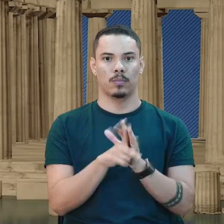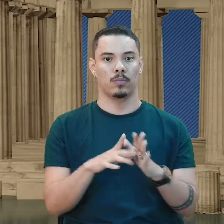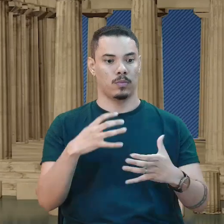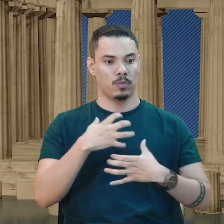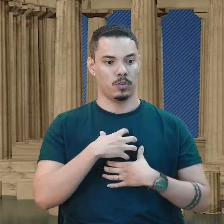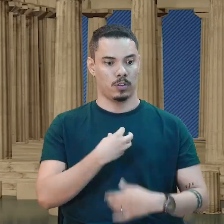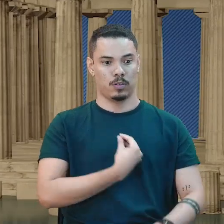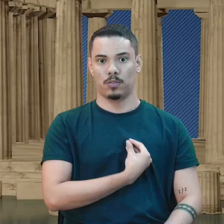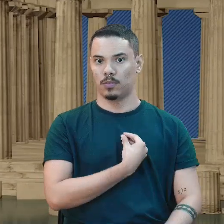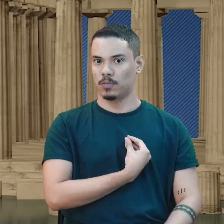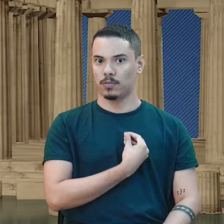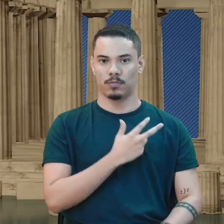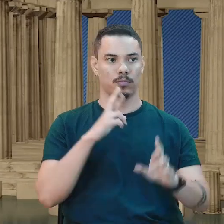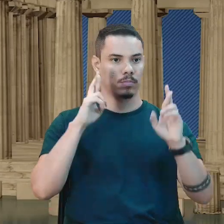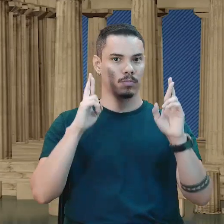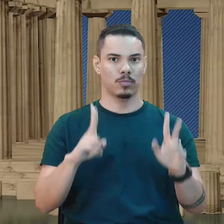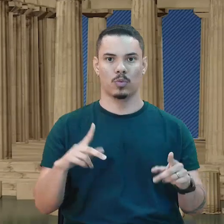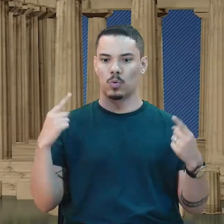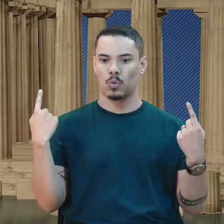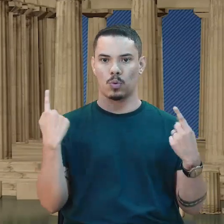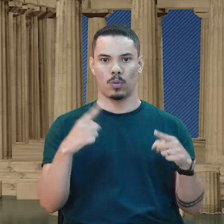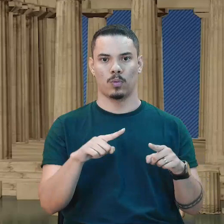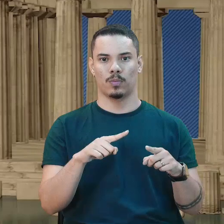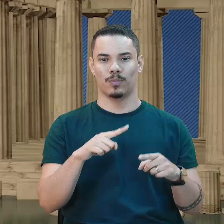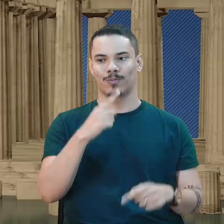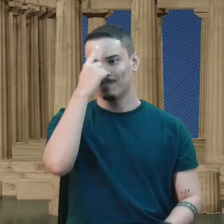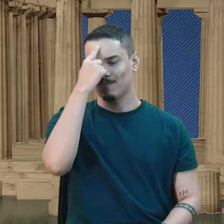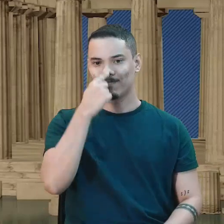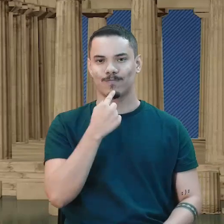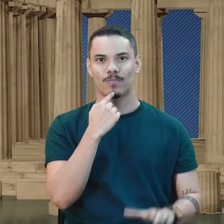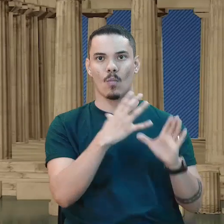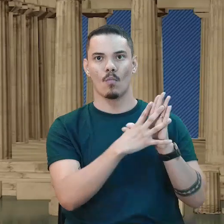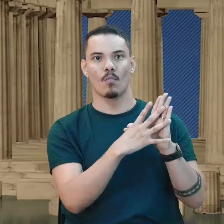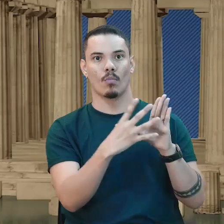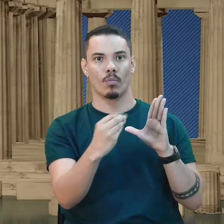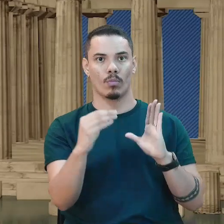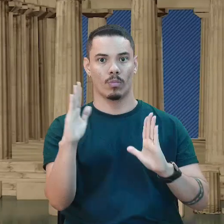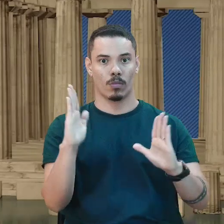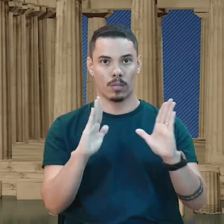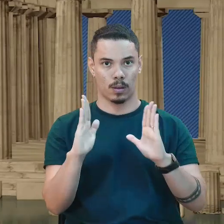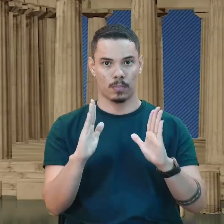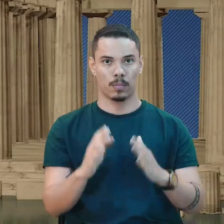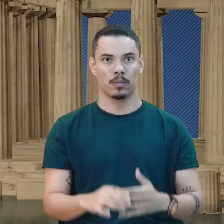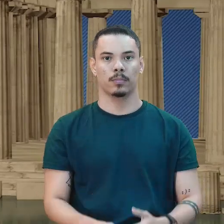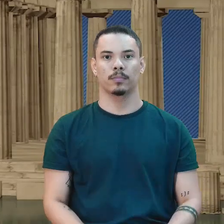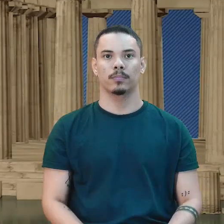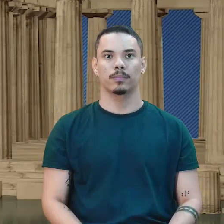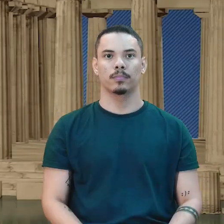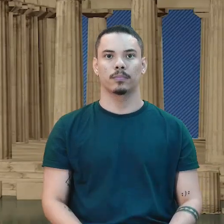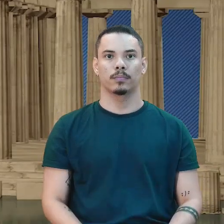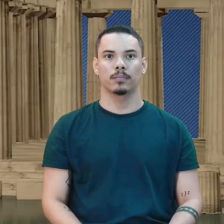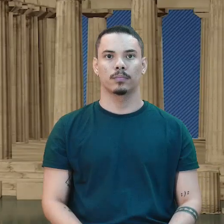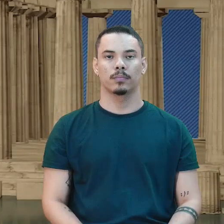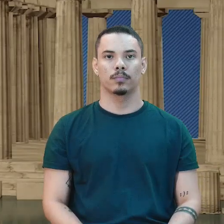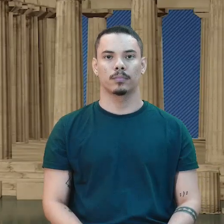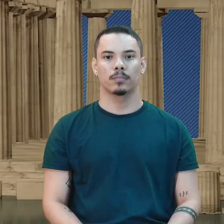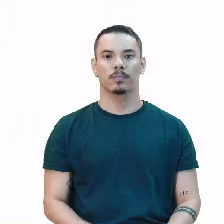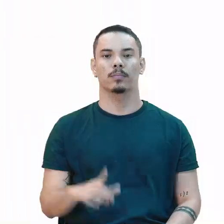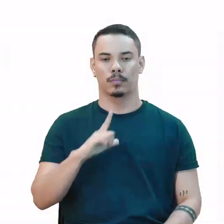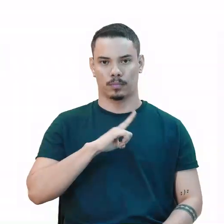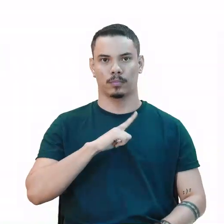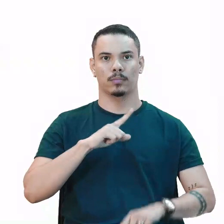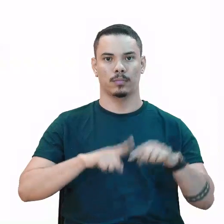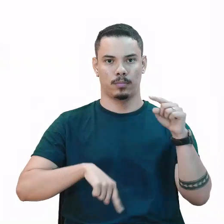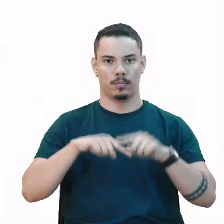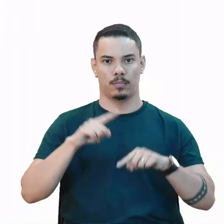vida totalmente contrário aos padrões sociais da época. E vamos mais para frente, que nós temos um material